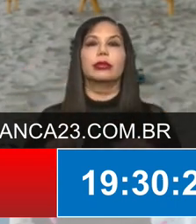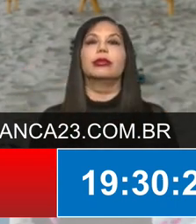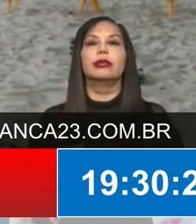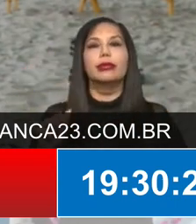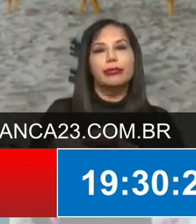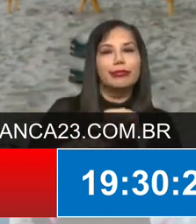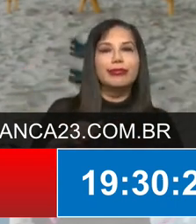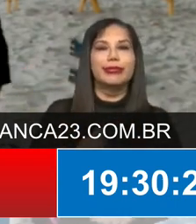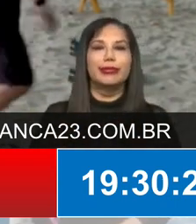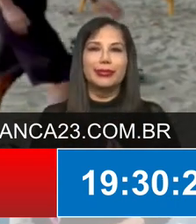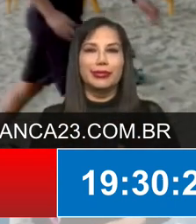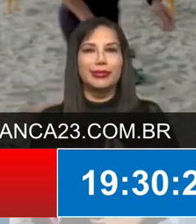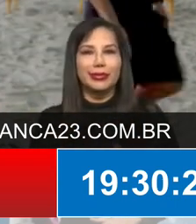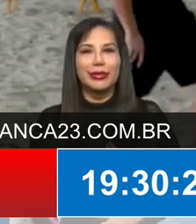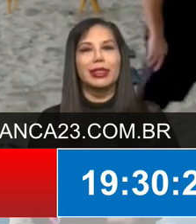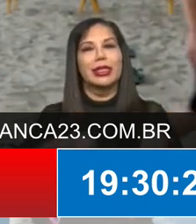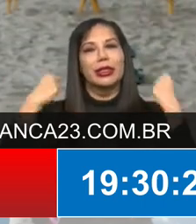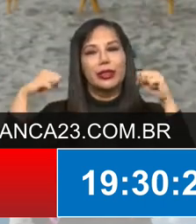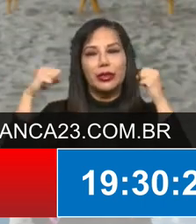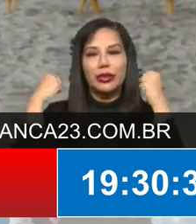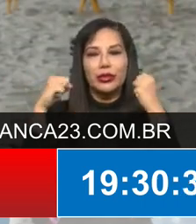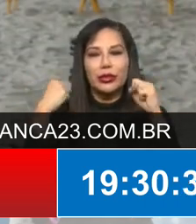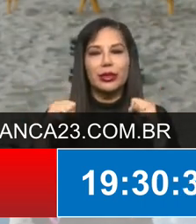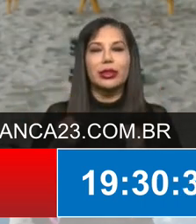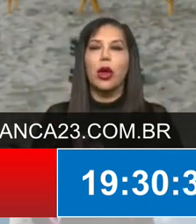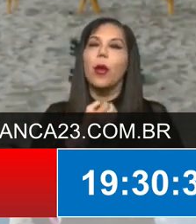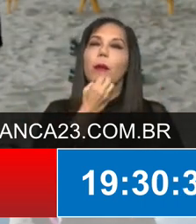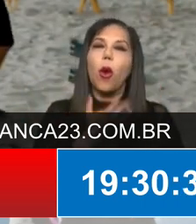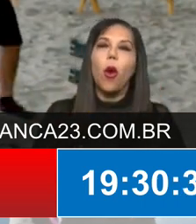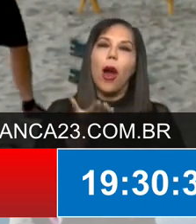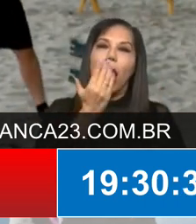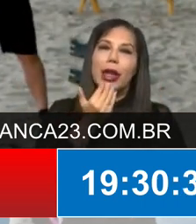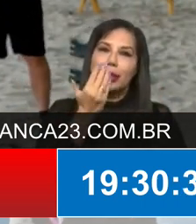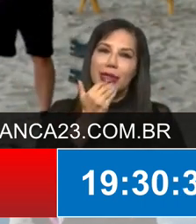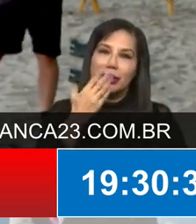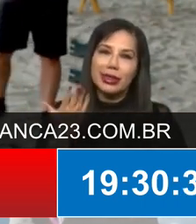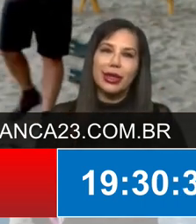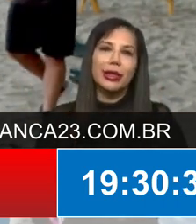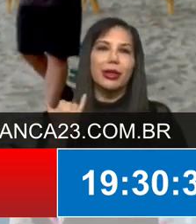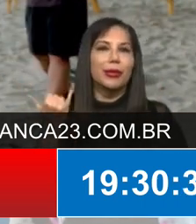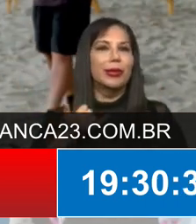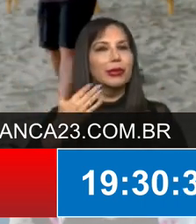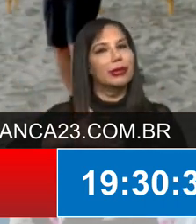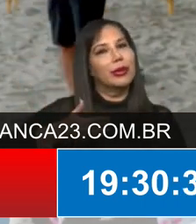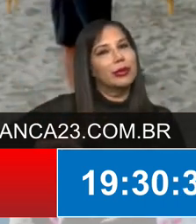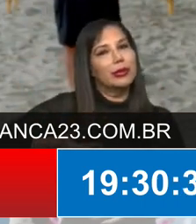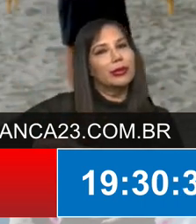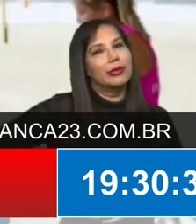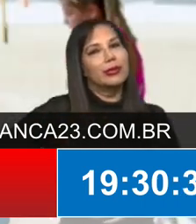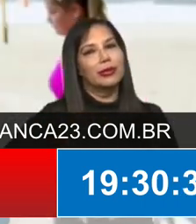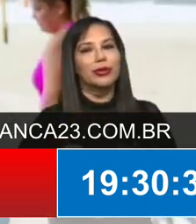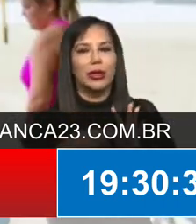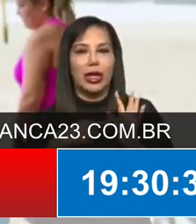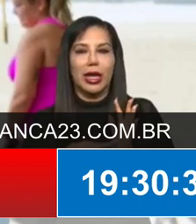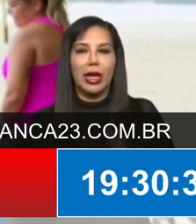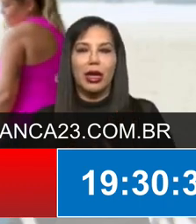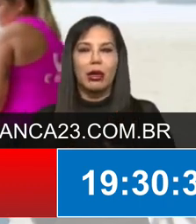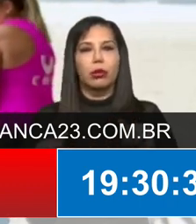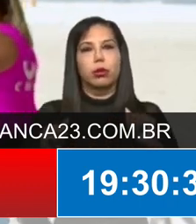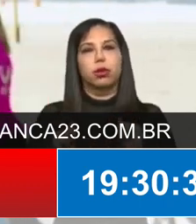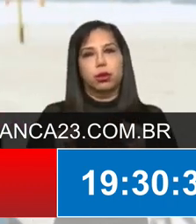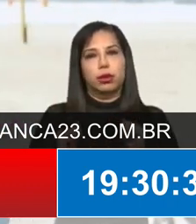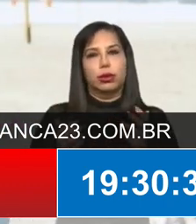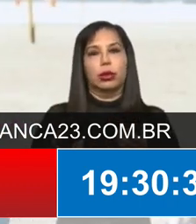nossa vida né prática de atividade física uma boa alimentação essa rotina mais regrada tava muito sedentário